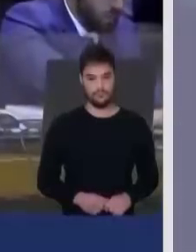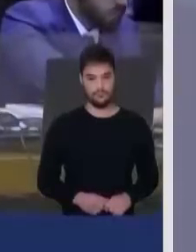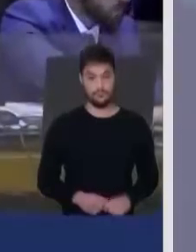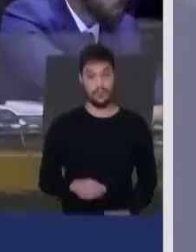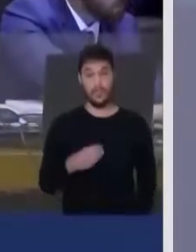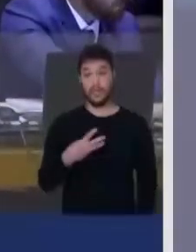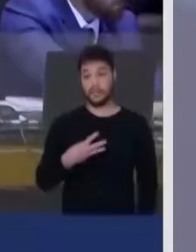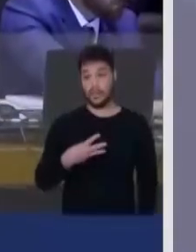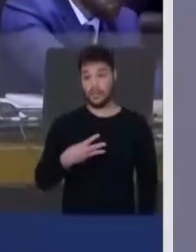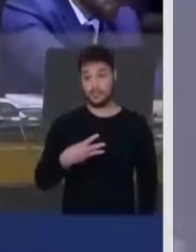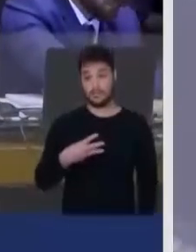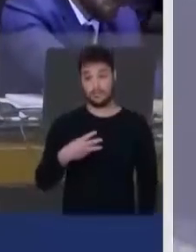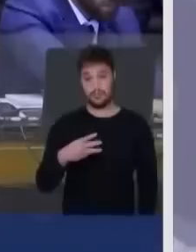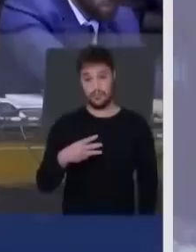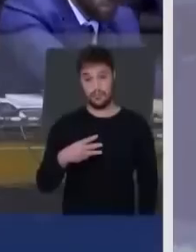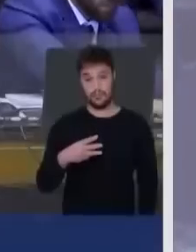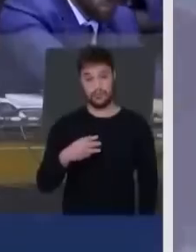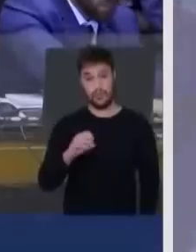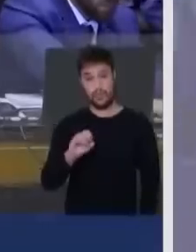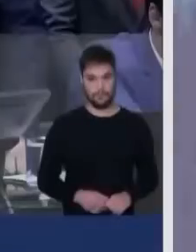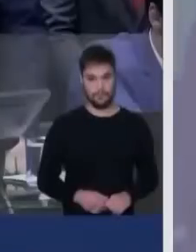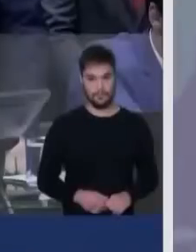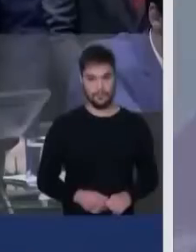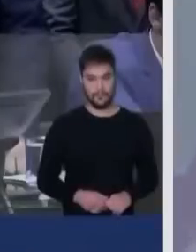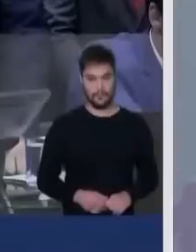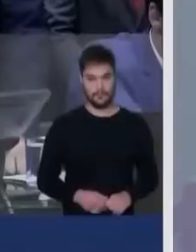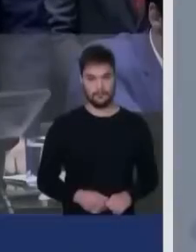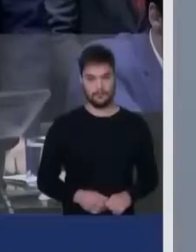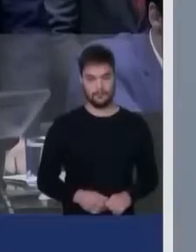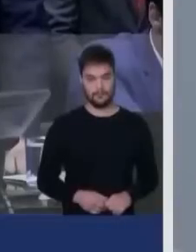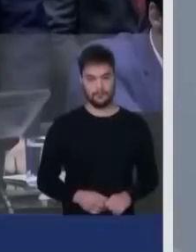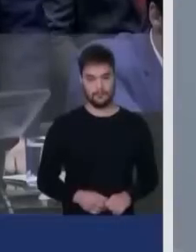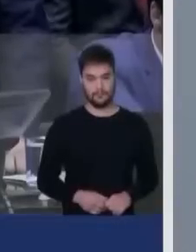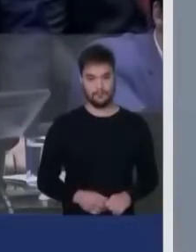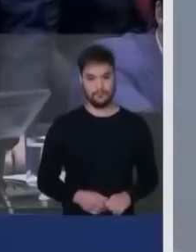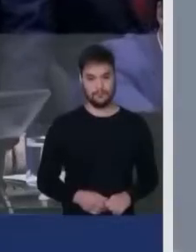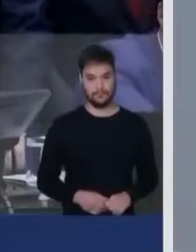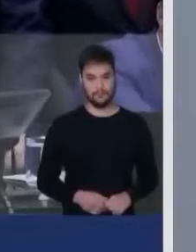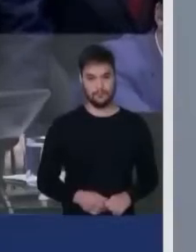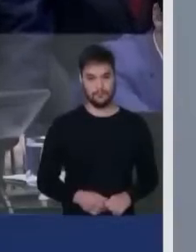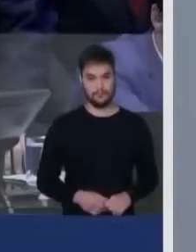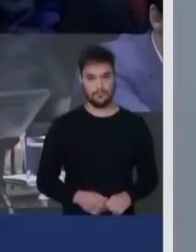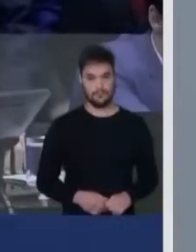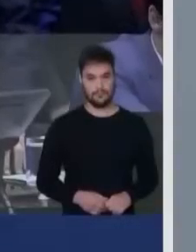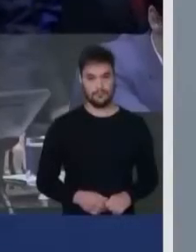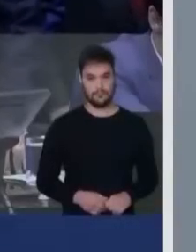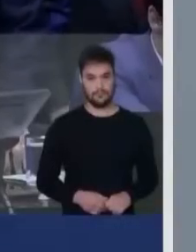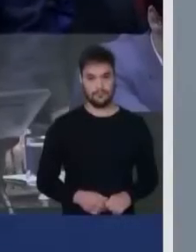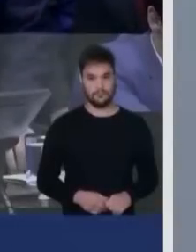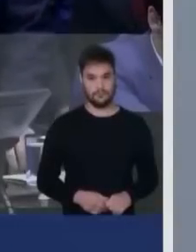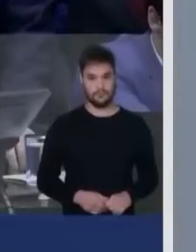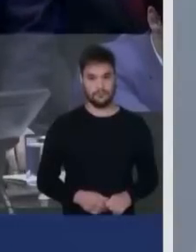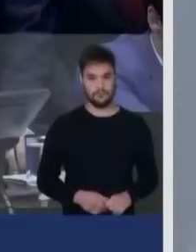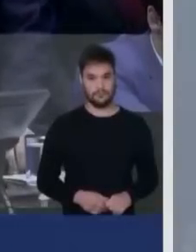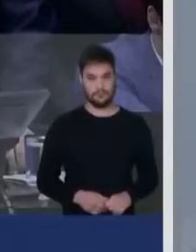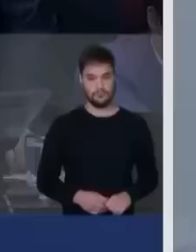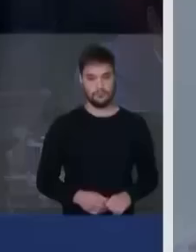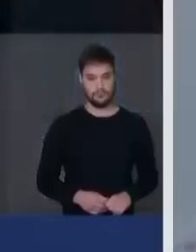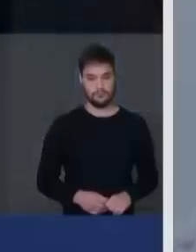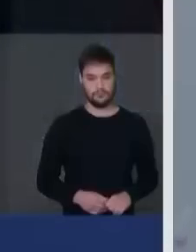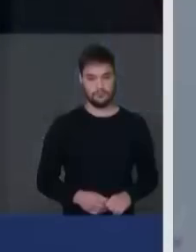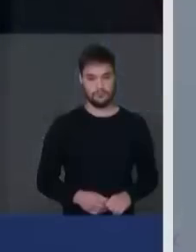diferença entre produtores rurais e a produção rural. Os produtores rurais, a sua grande maioria,